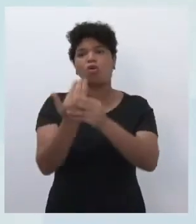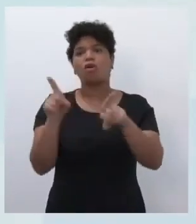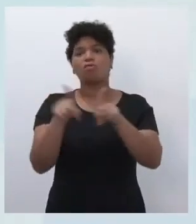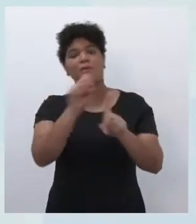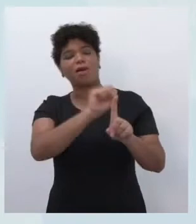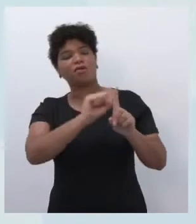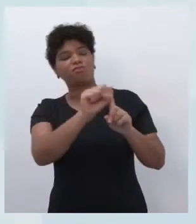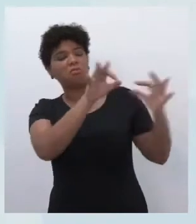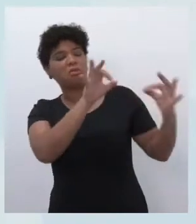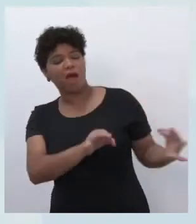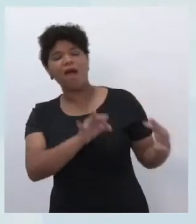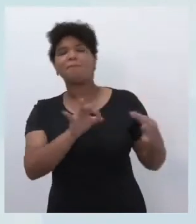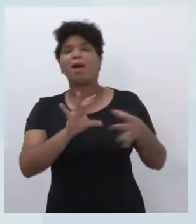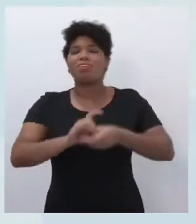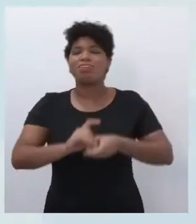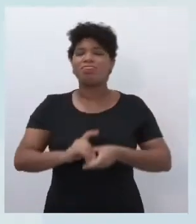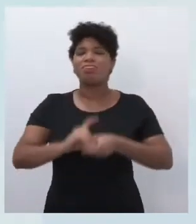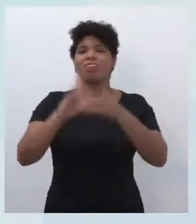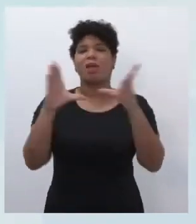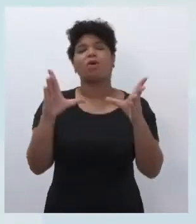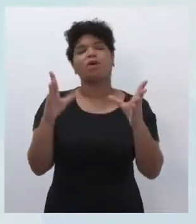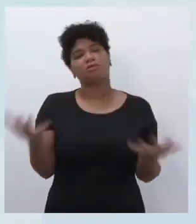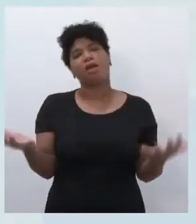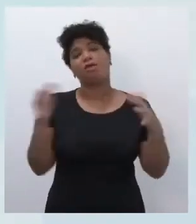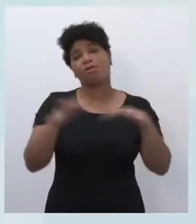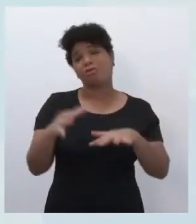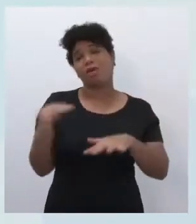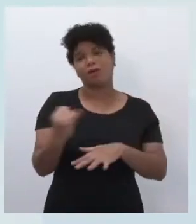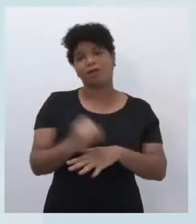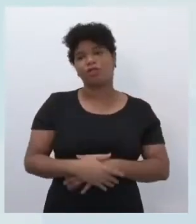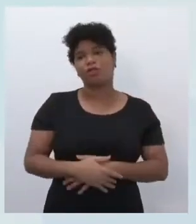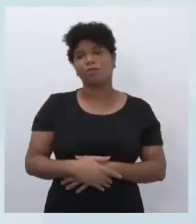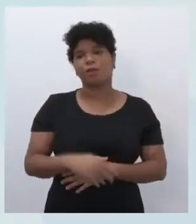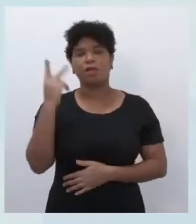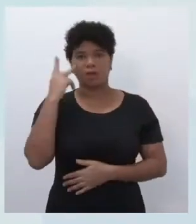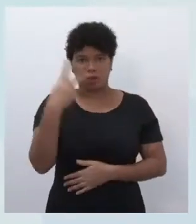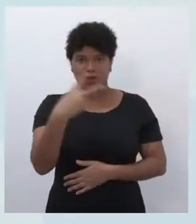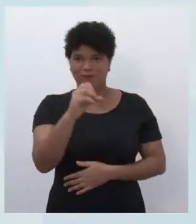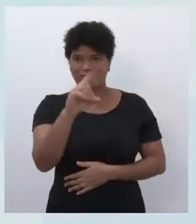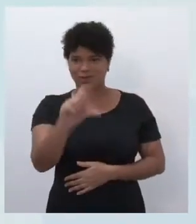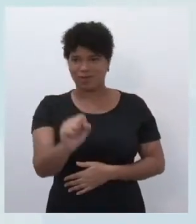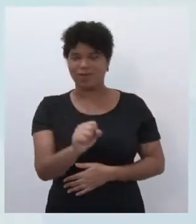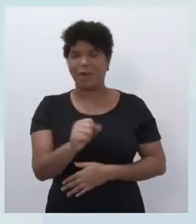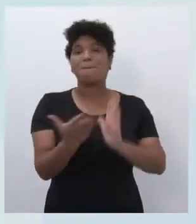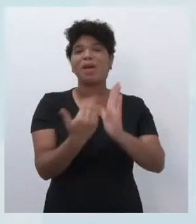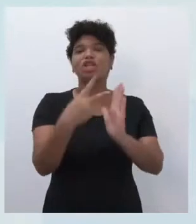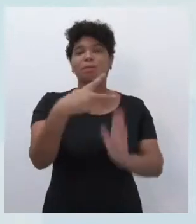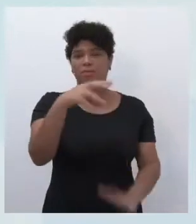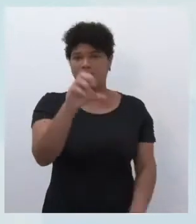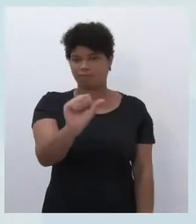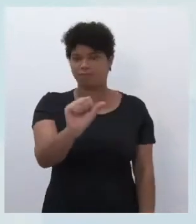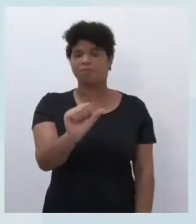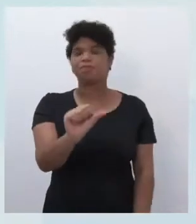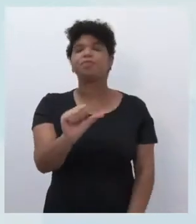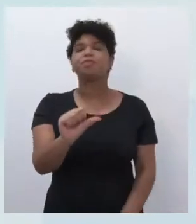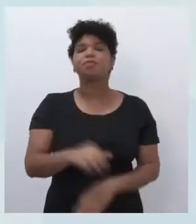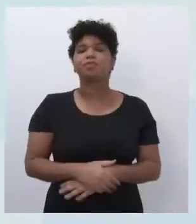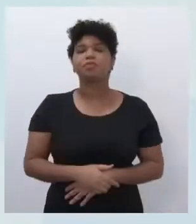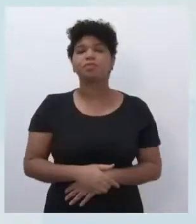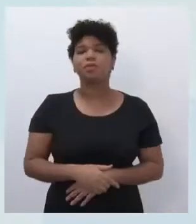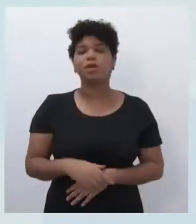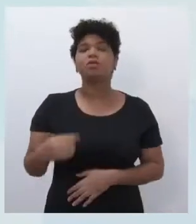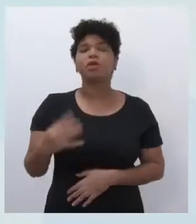sociedade justa, democrática e inclusiva. Página 29. E a competência 4, que é o próximo